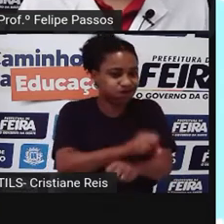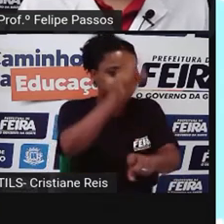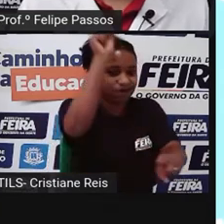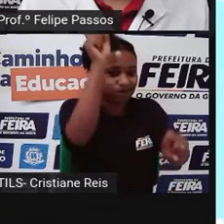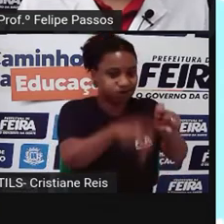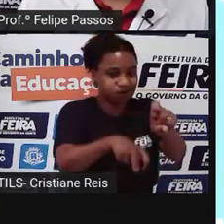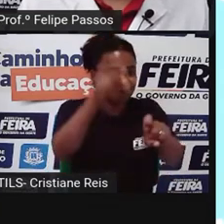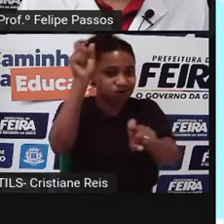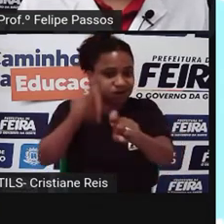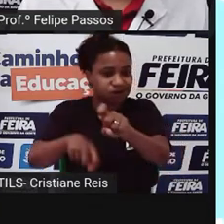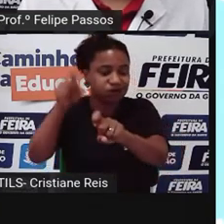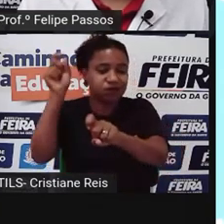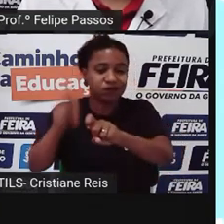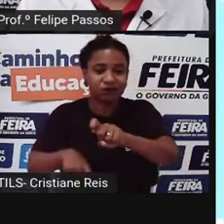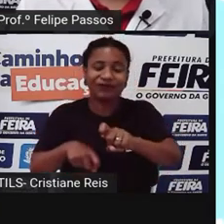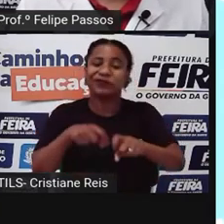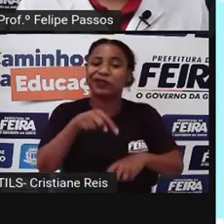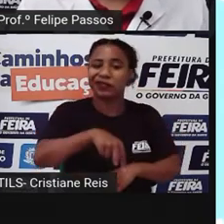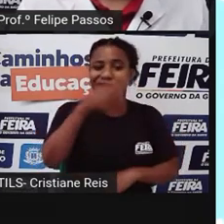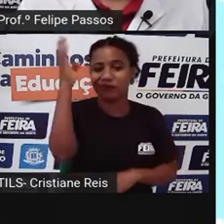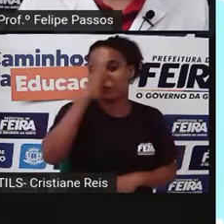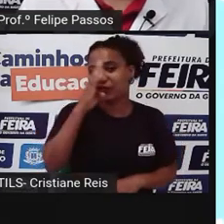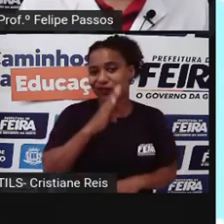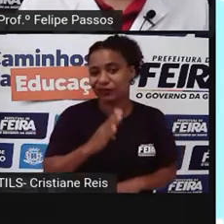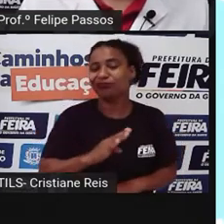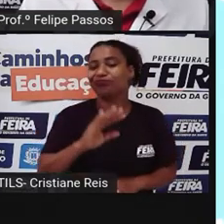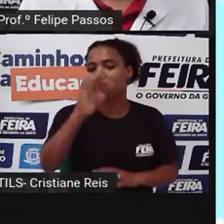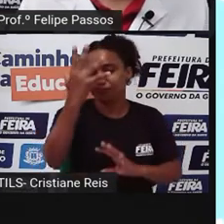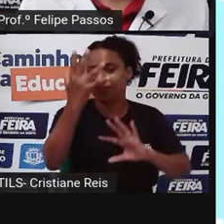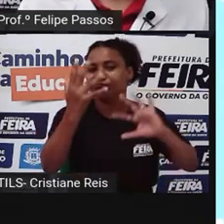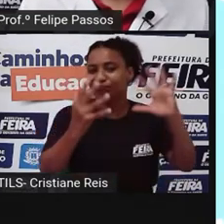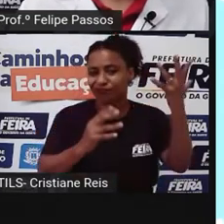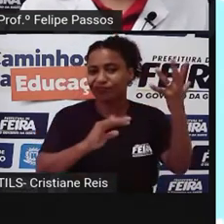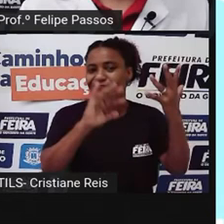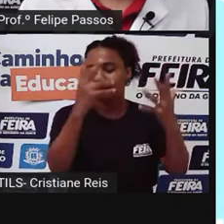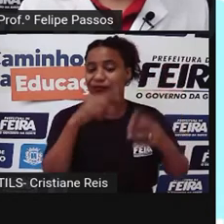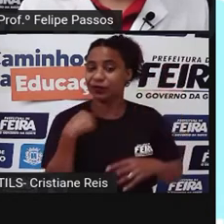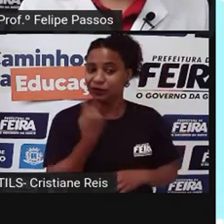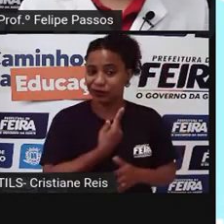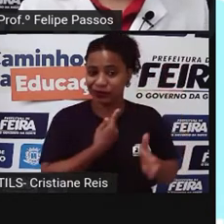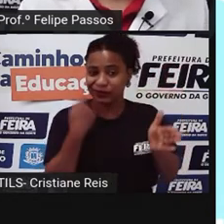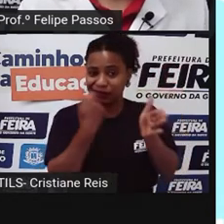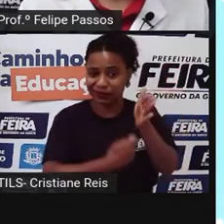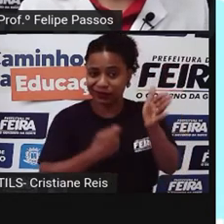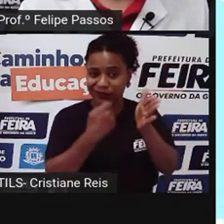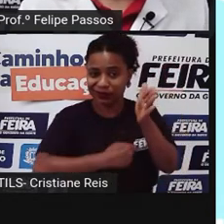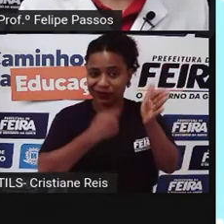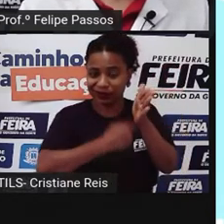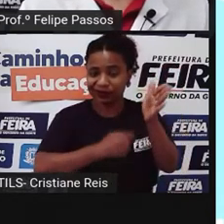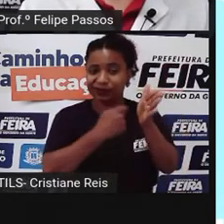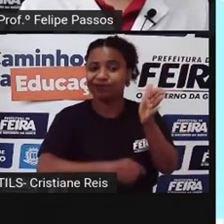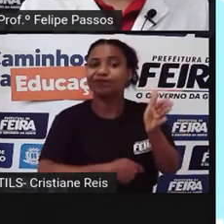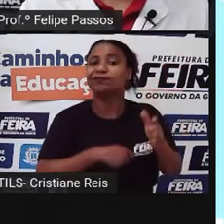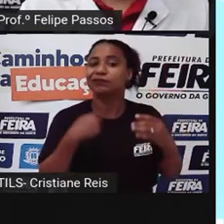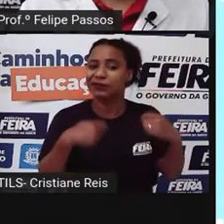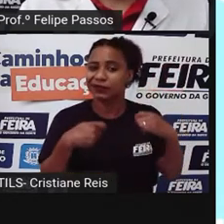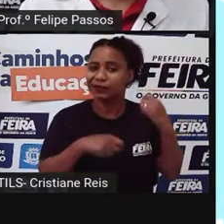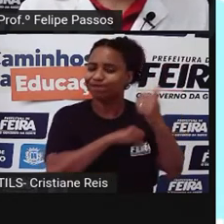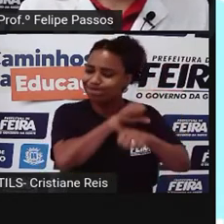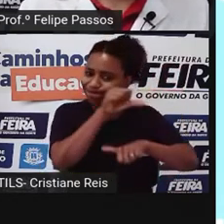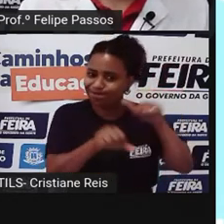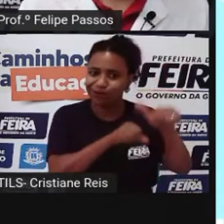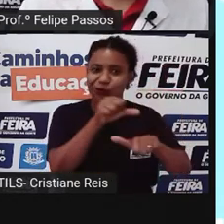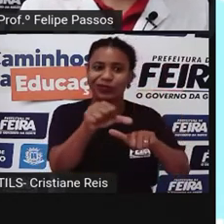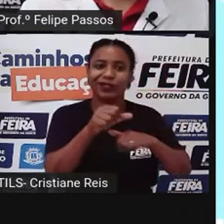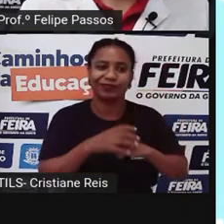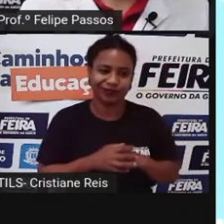exploração sexual, infelizmente, faz parte da nossa história. E a gente tem muito que batalhar para mudar esse cenário, né? Infelizmente, muita gente